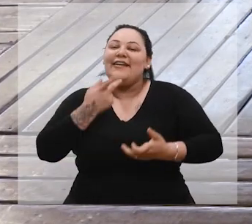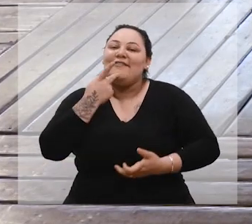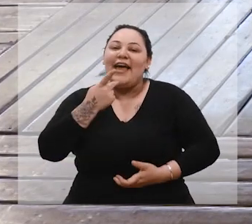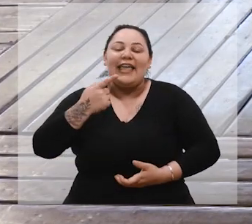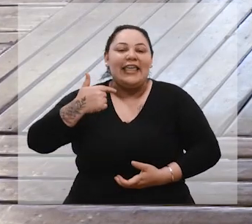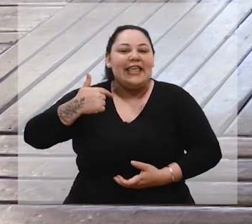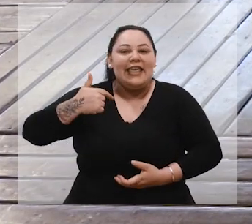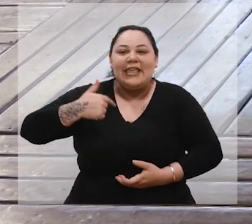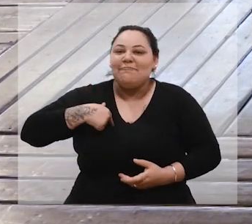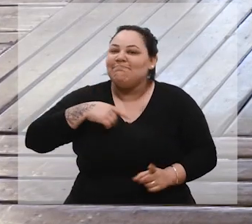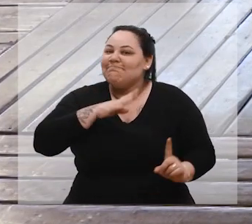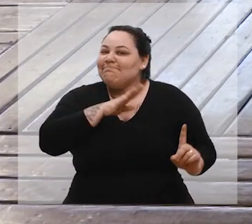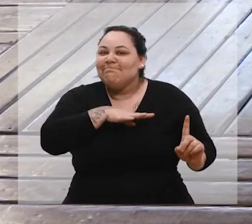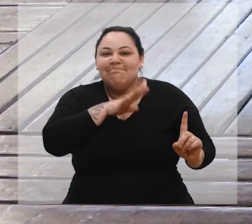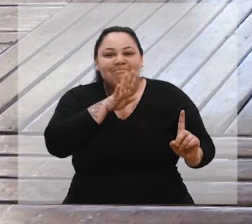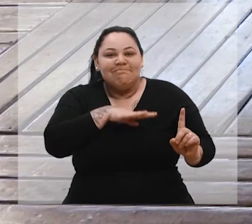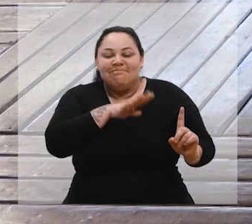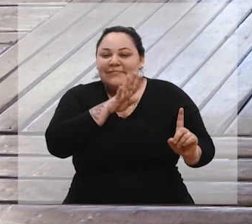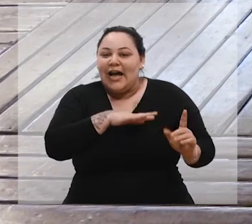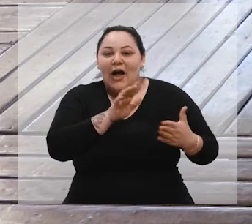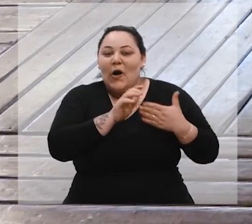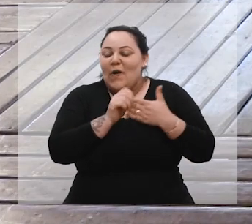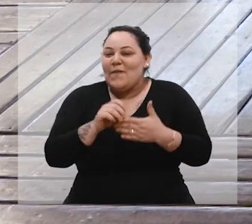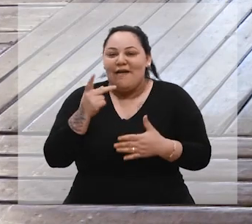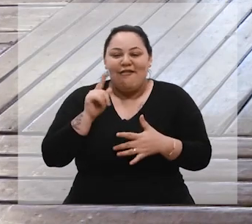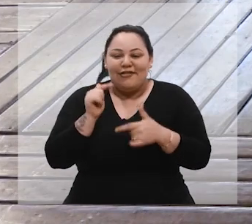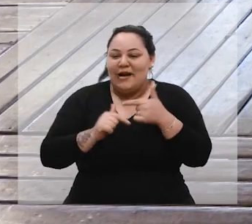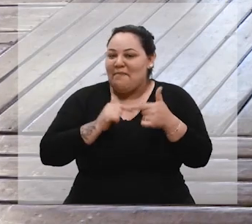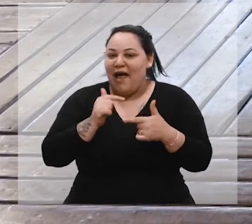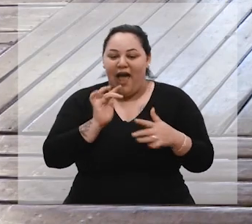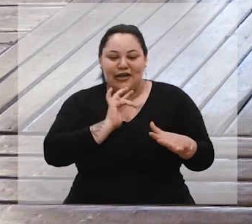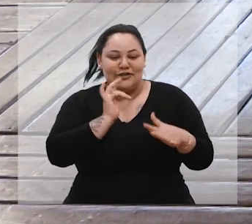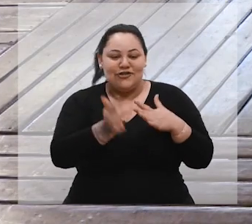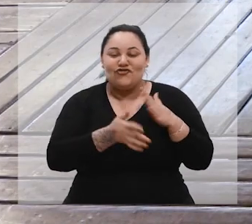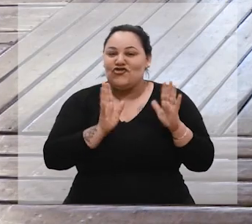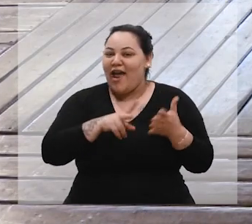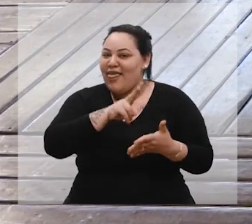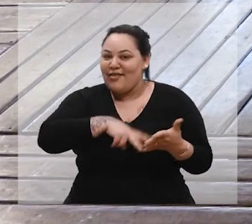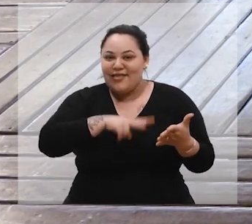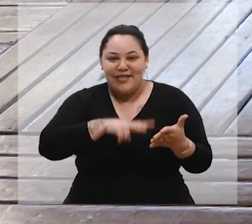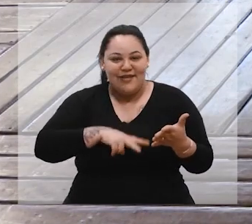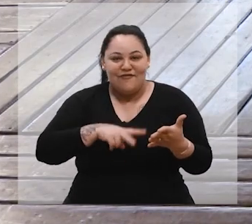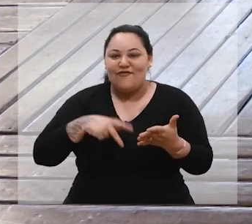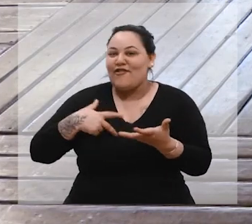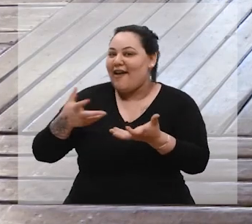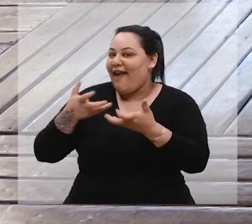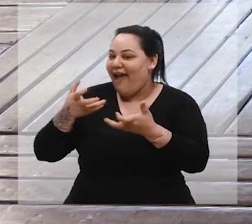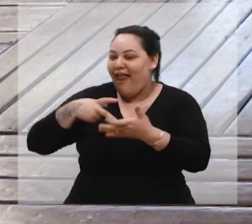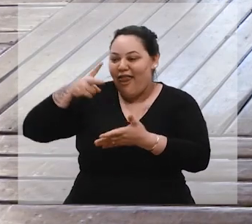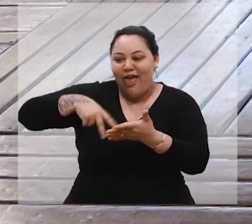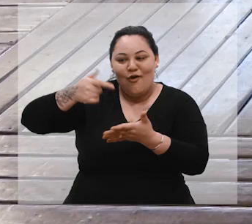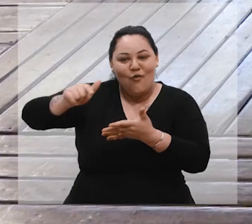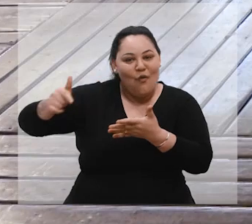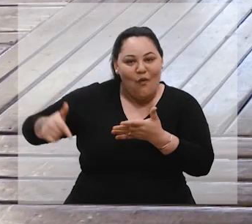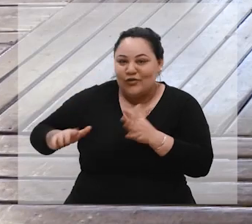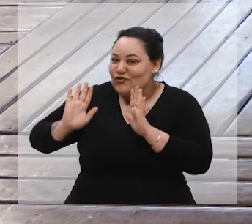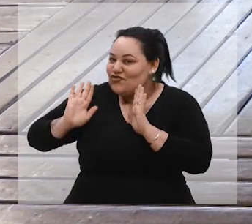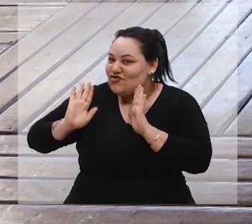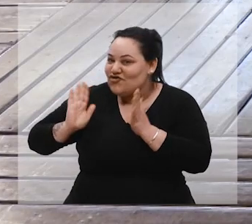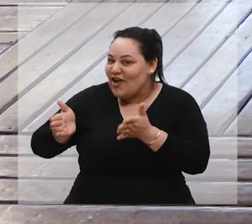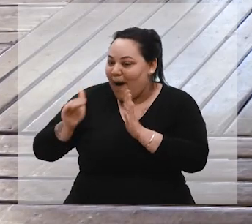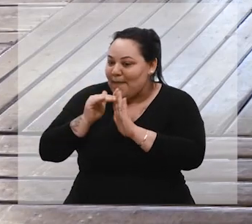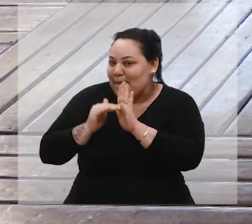muito sua fã, acompanho muito seu trabalho nas redes sociais, já li seu livro, vou ler os outros, estão no meu roteiro